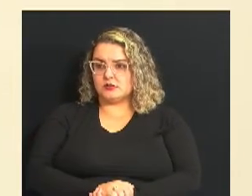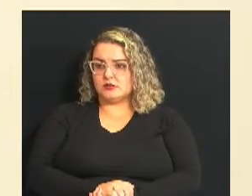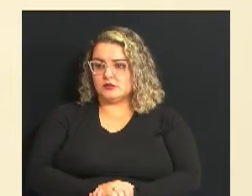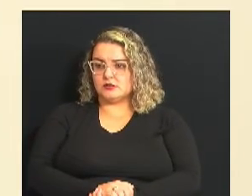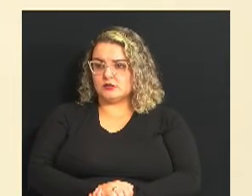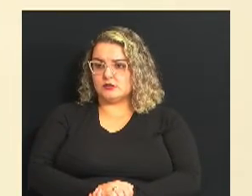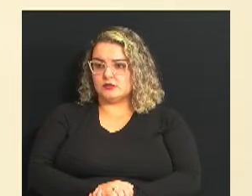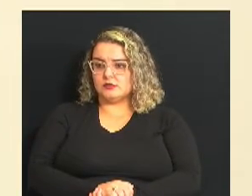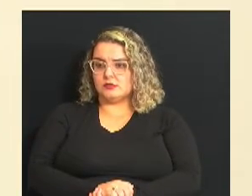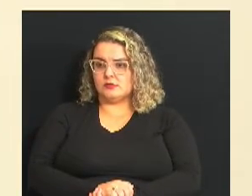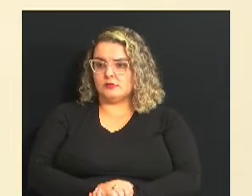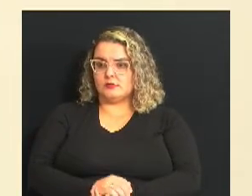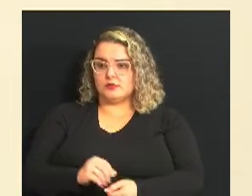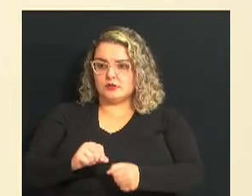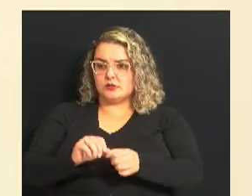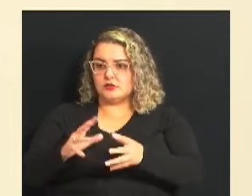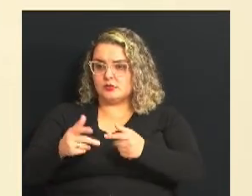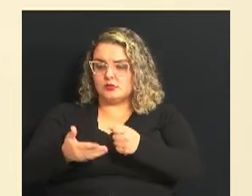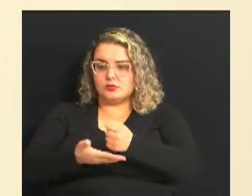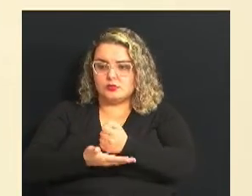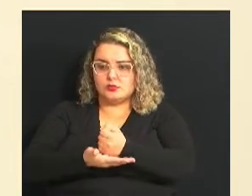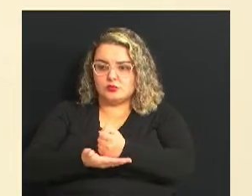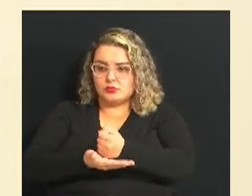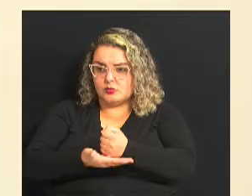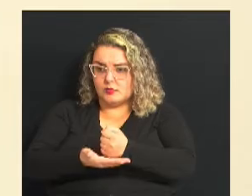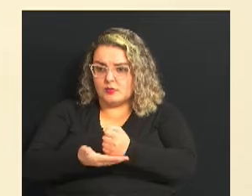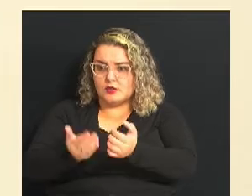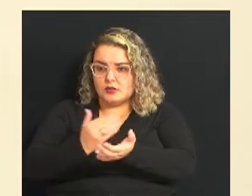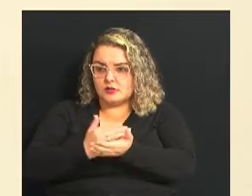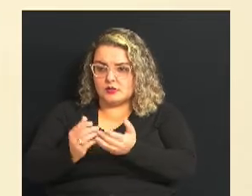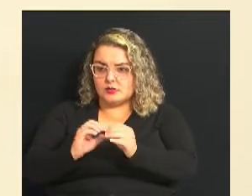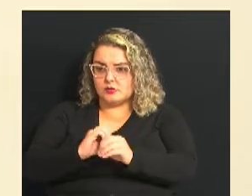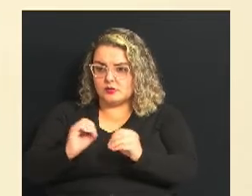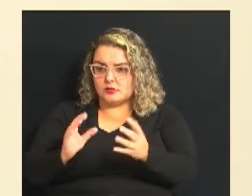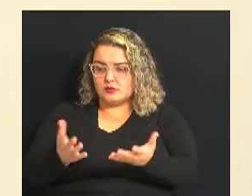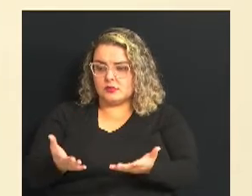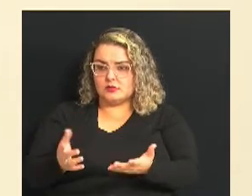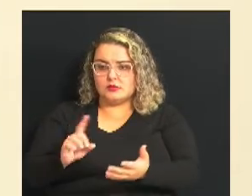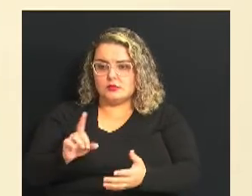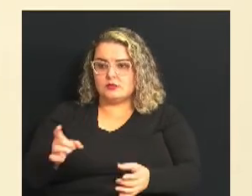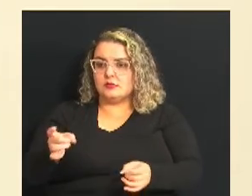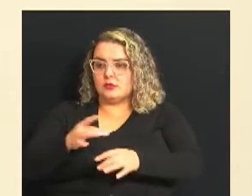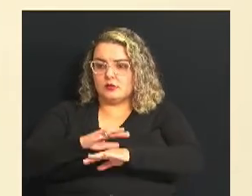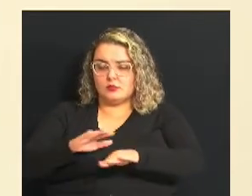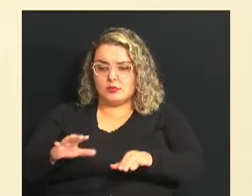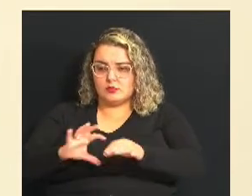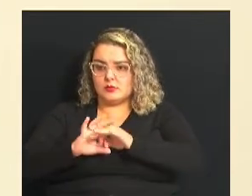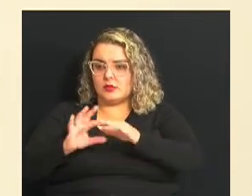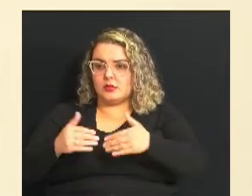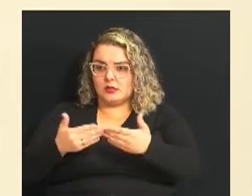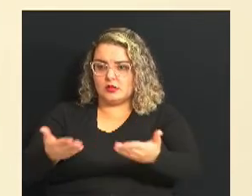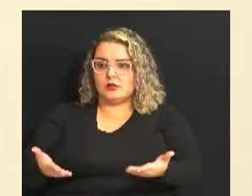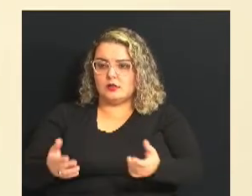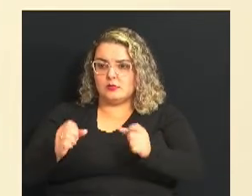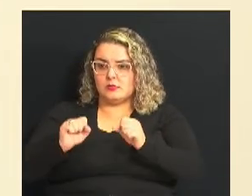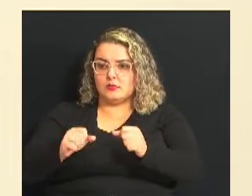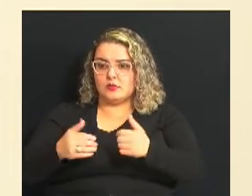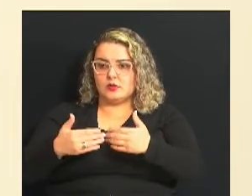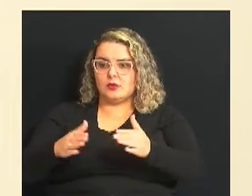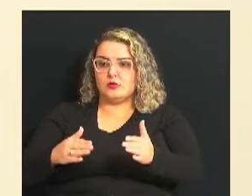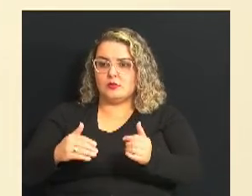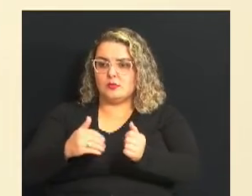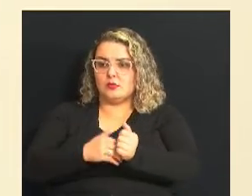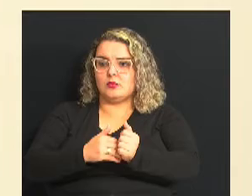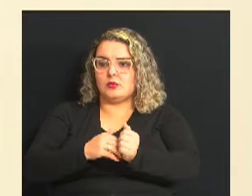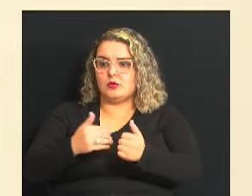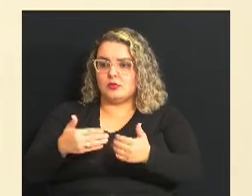do zero, toda e qualquer solução. Está pronto, está disponível, o código é aberto, a gente pode